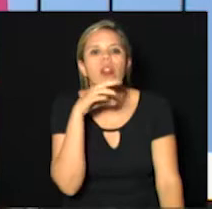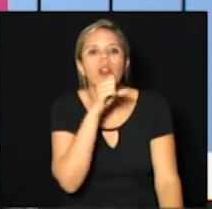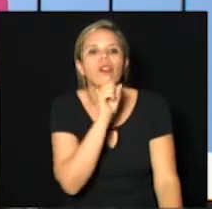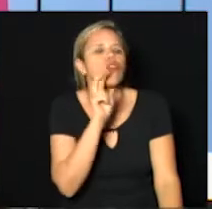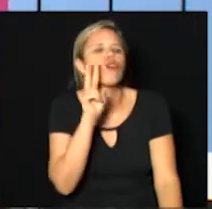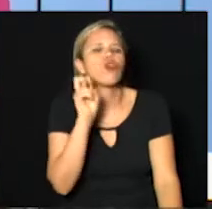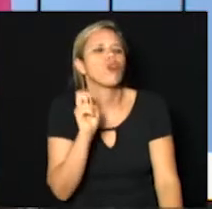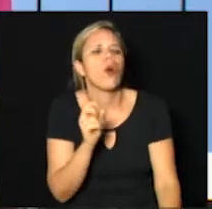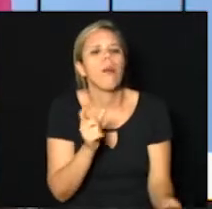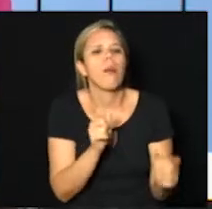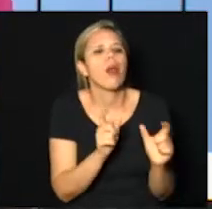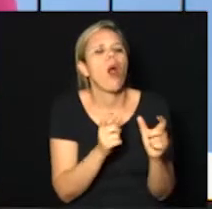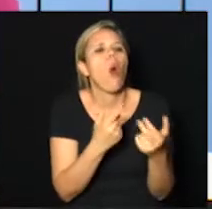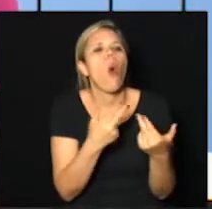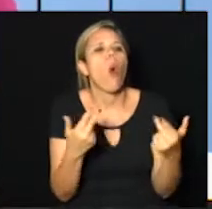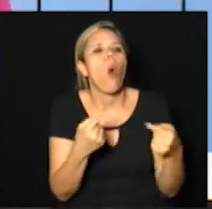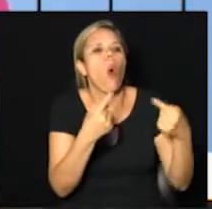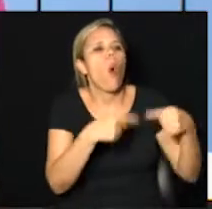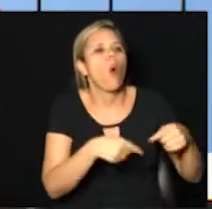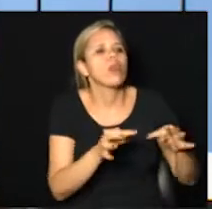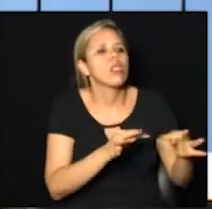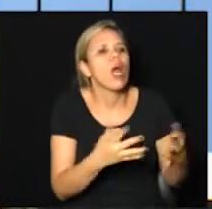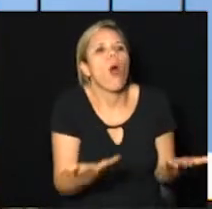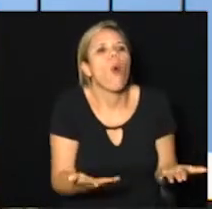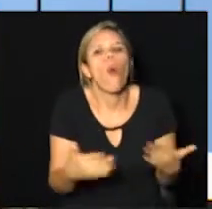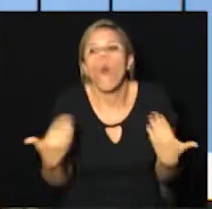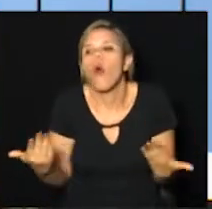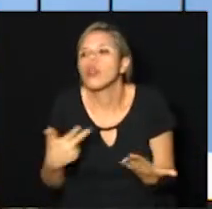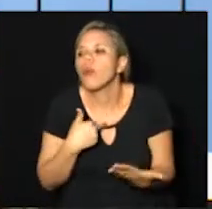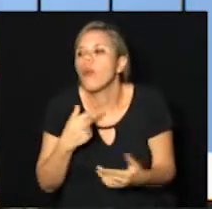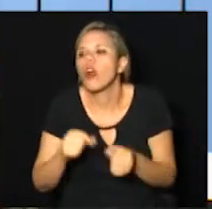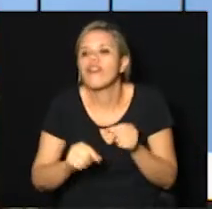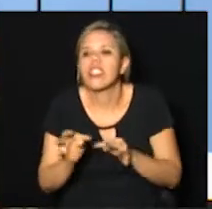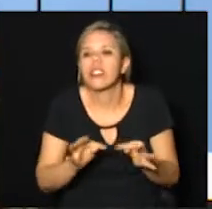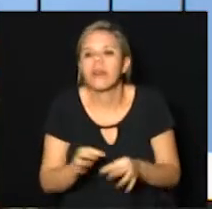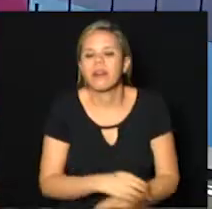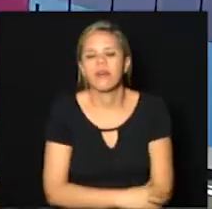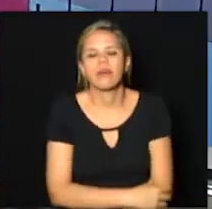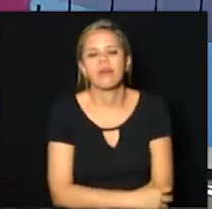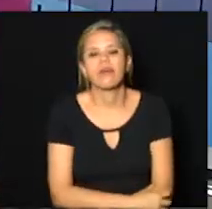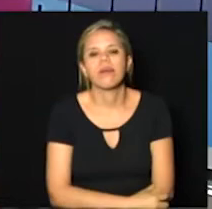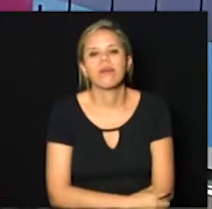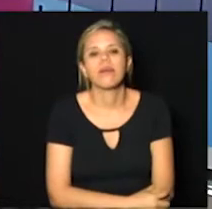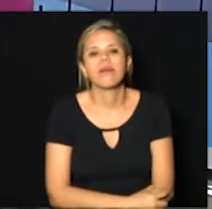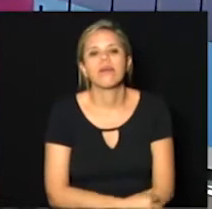sobre contraindicação desse tipo de terapia. Quais são?